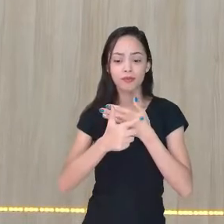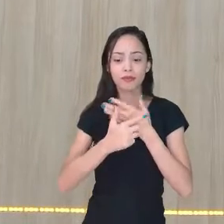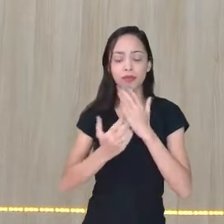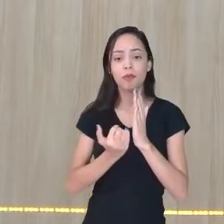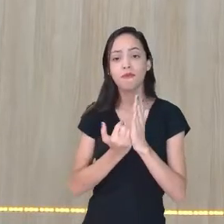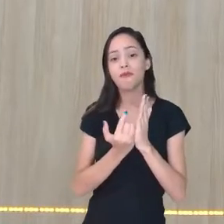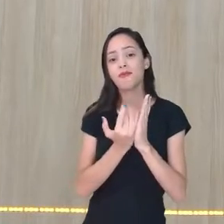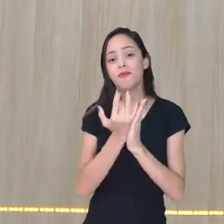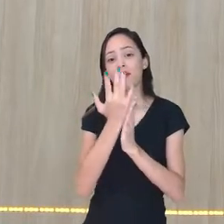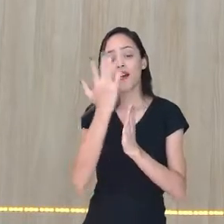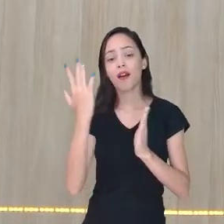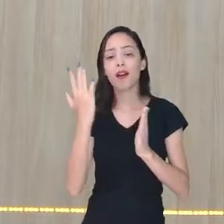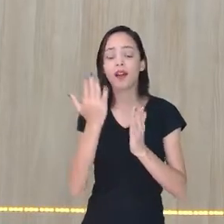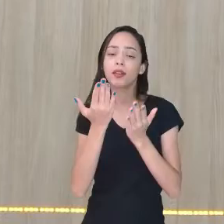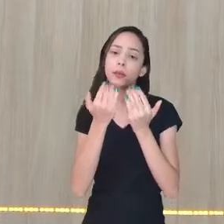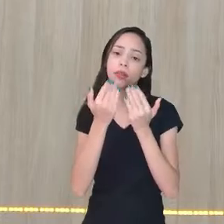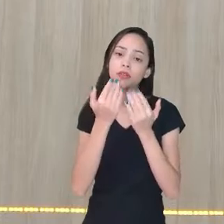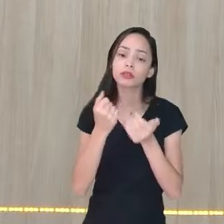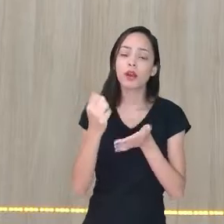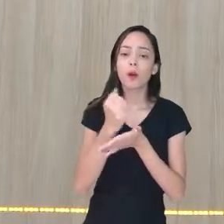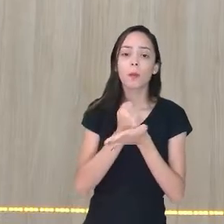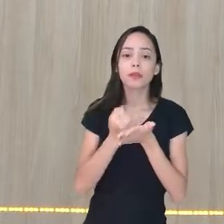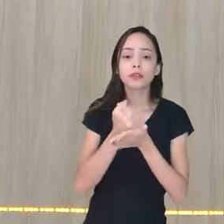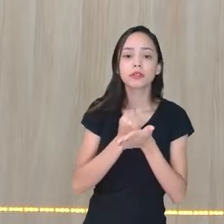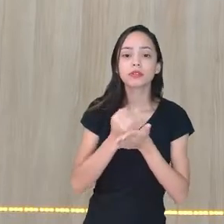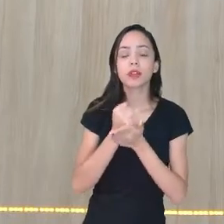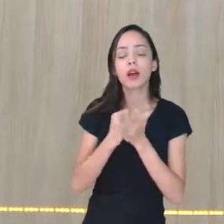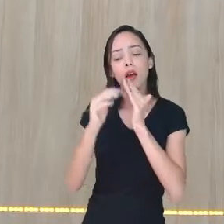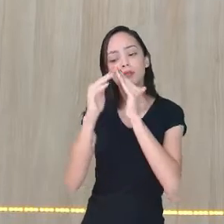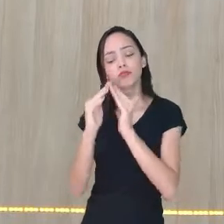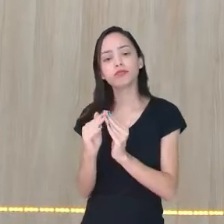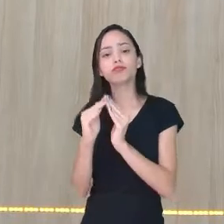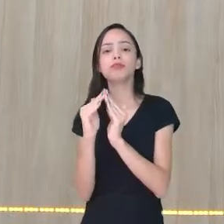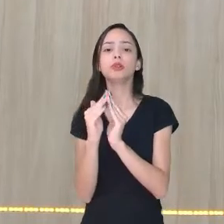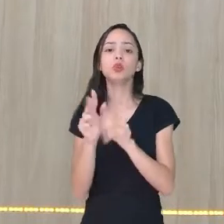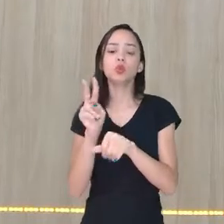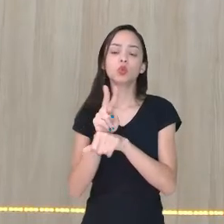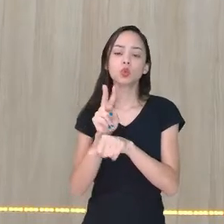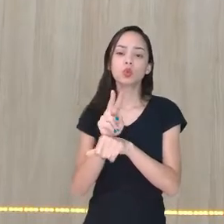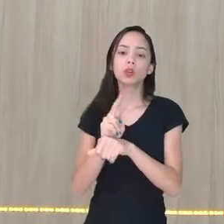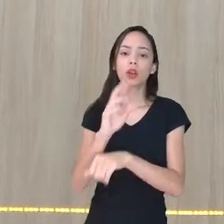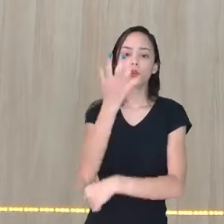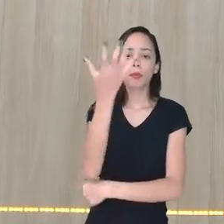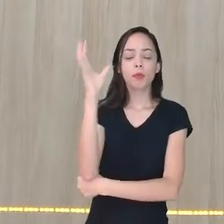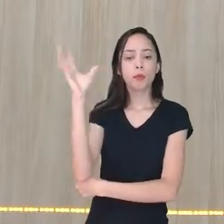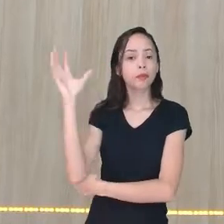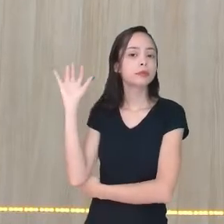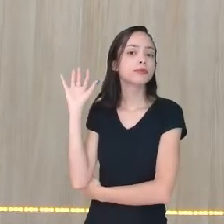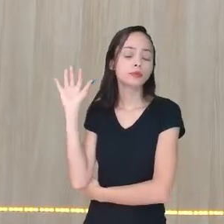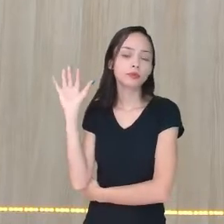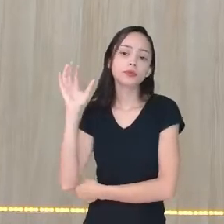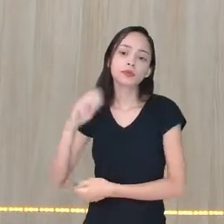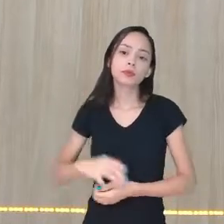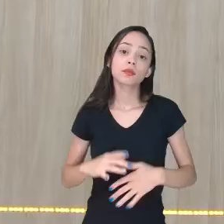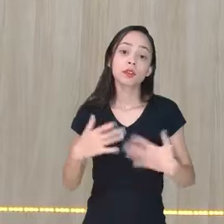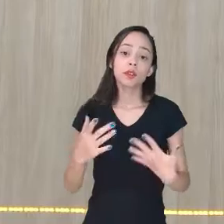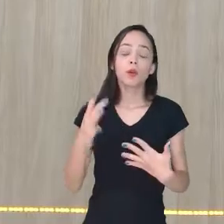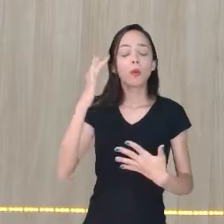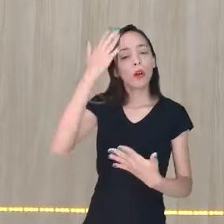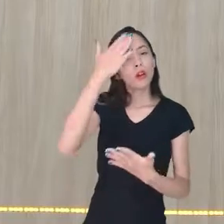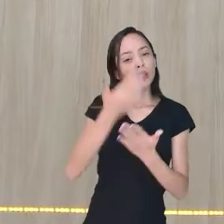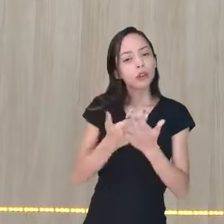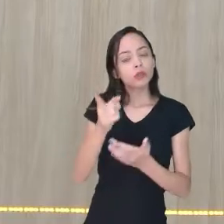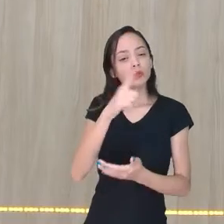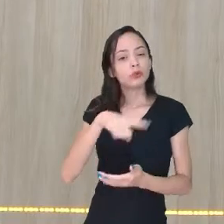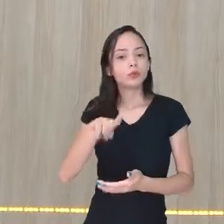plantas medicinais, nos servir de abrigo, cuidados com o meio ambiente. Então, vocês devem conhecer, eu sei que